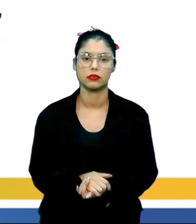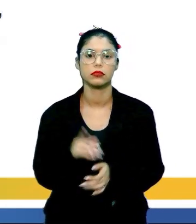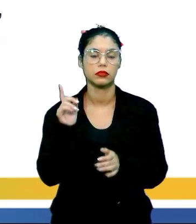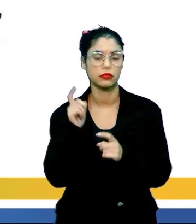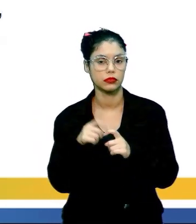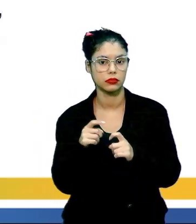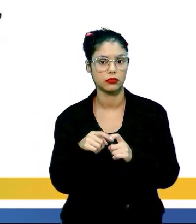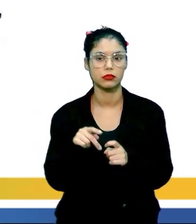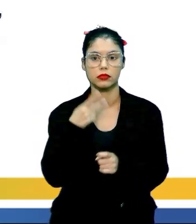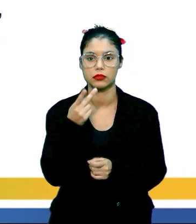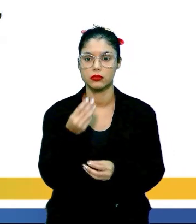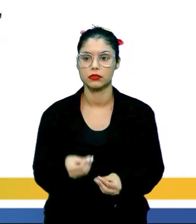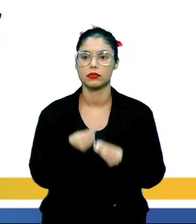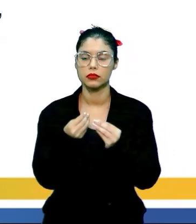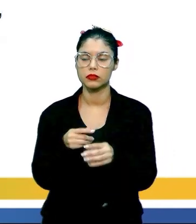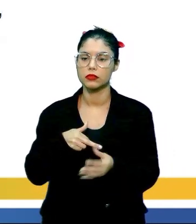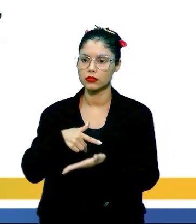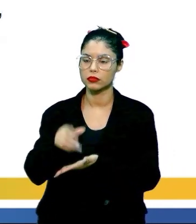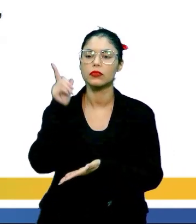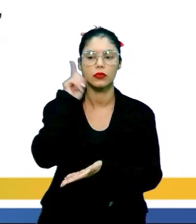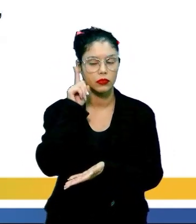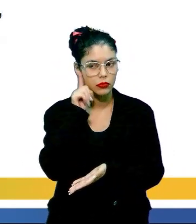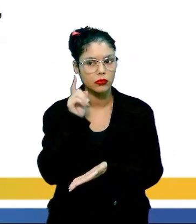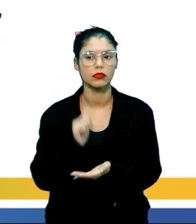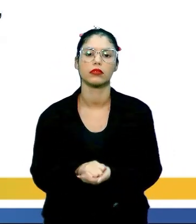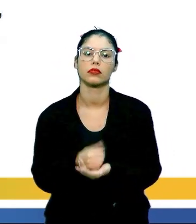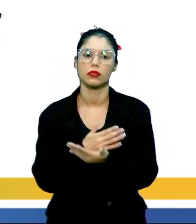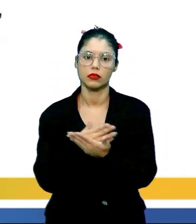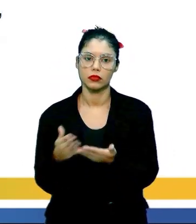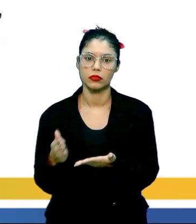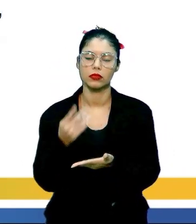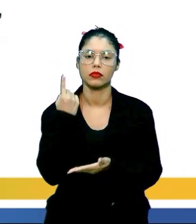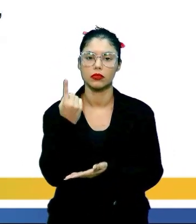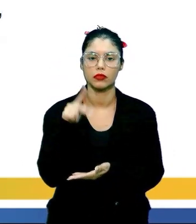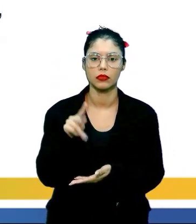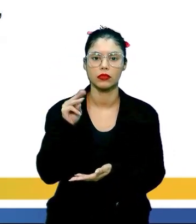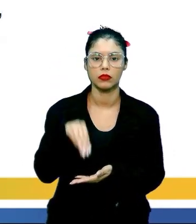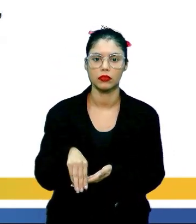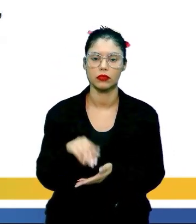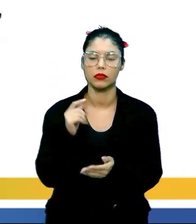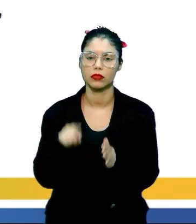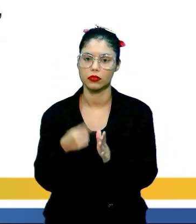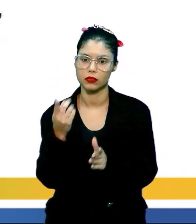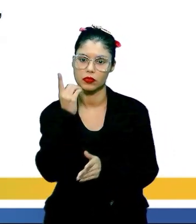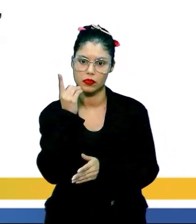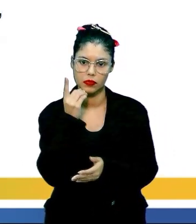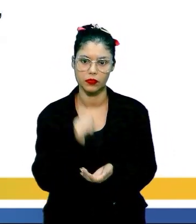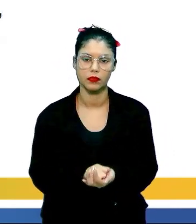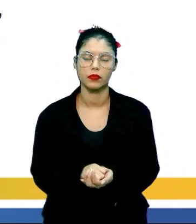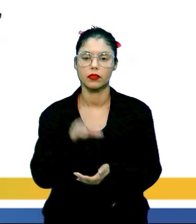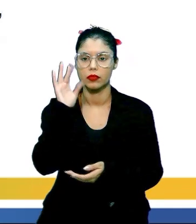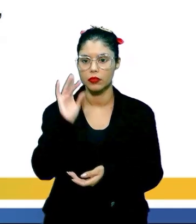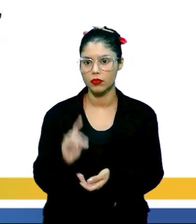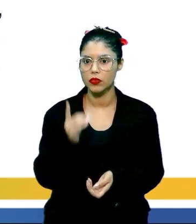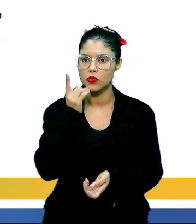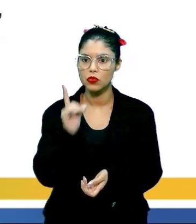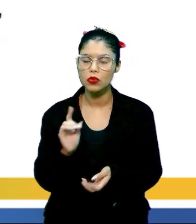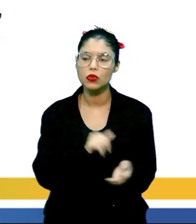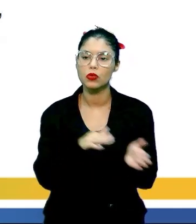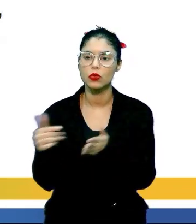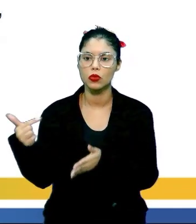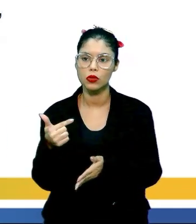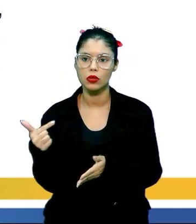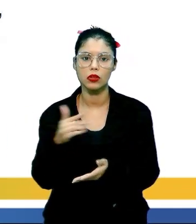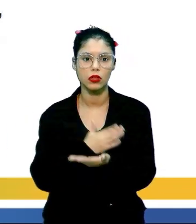de Guilherme, recomendou que ele caminhasse todos os dias. Guilherme iniciou caminhando 1 quilômetro no primeiro dia. A cada dia, a partir